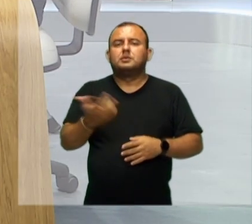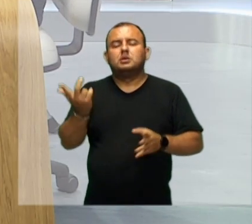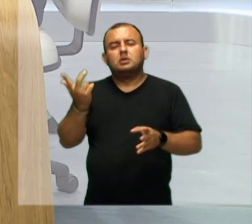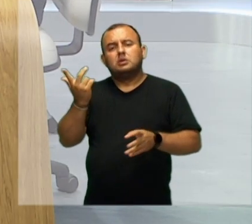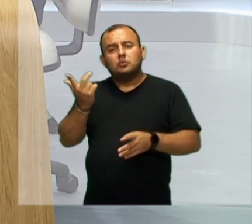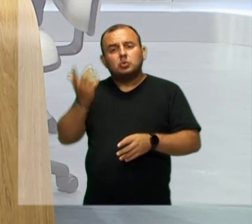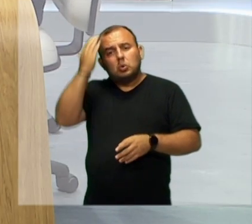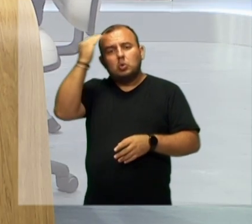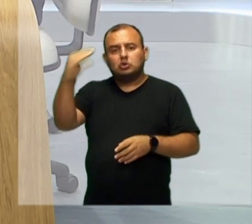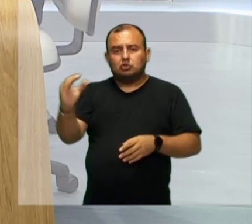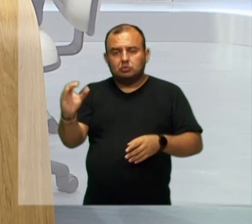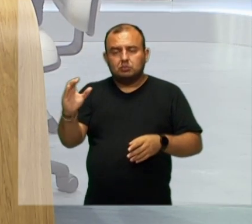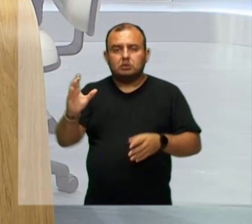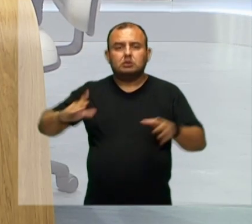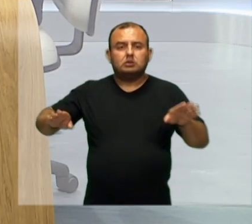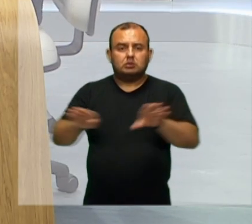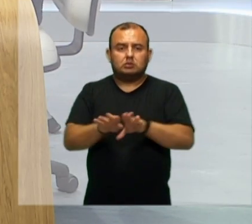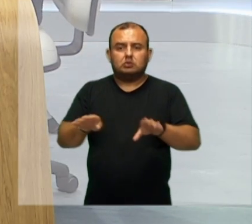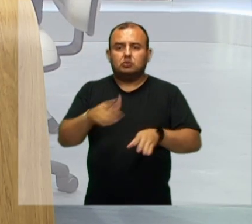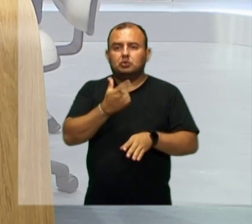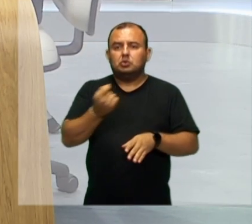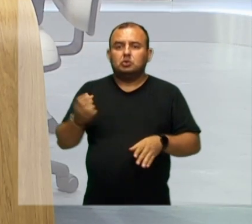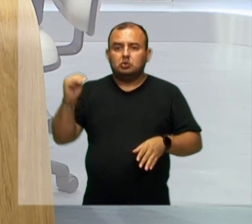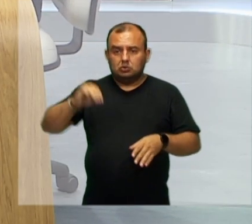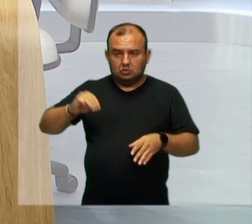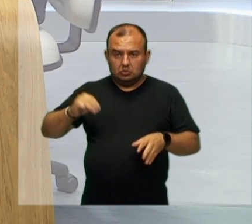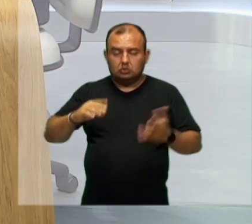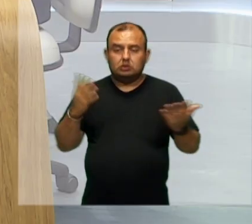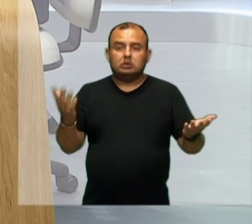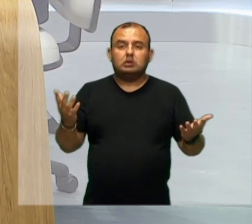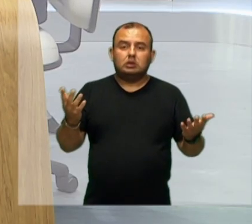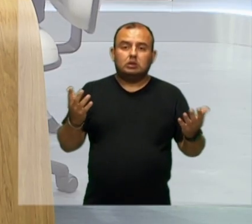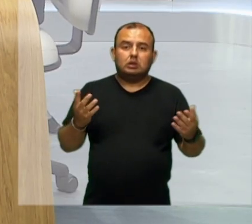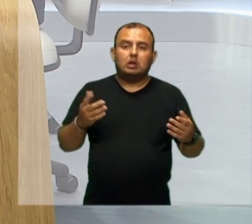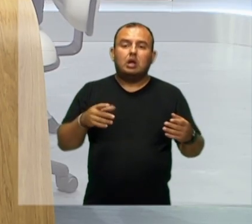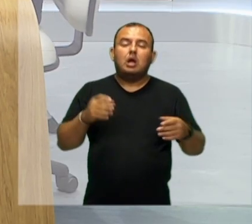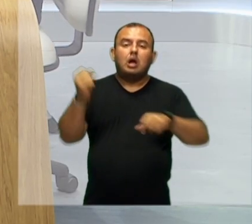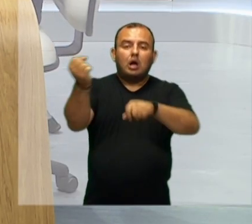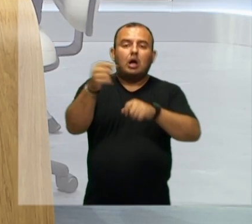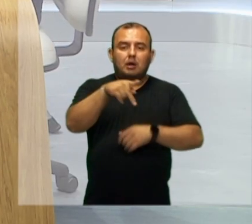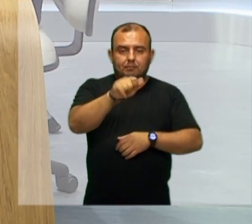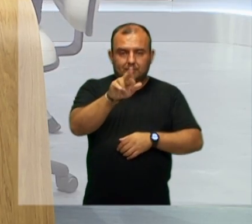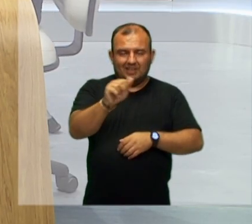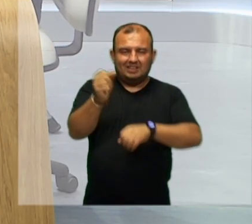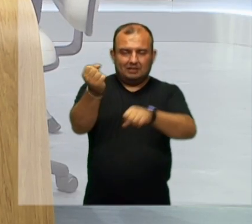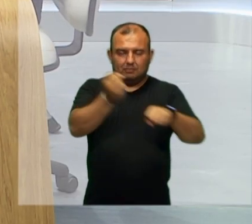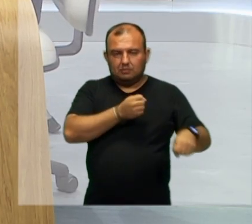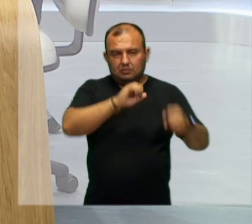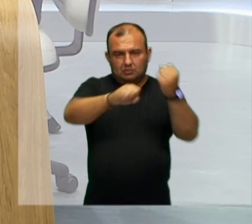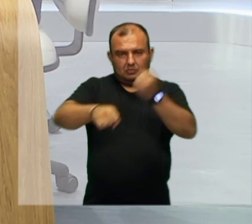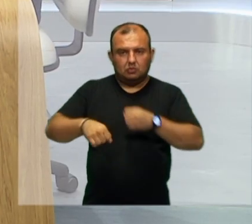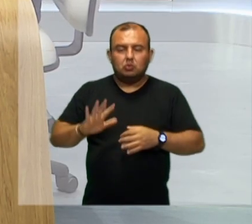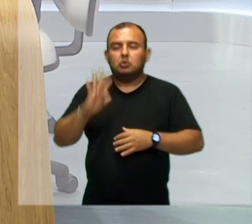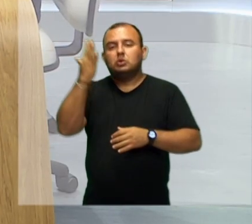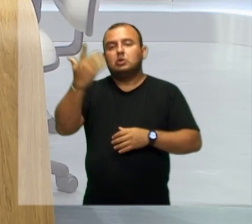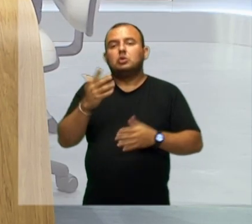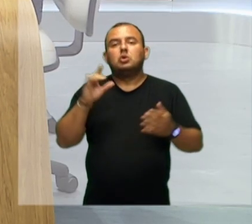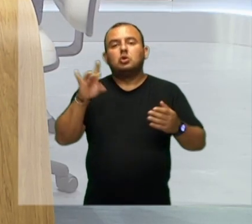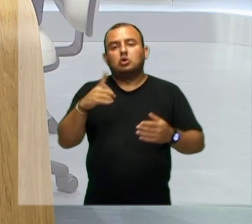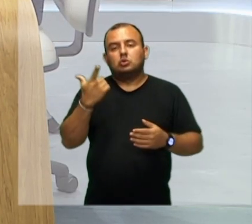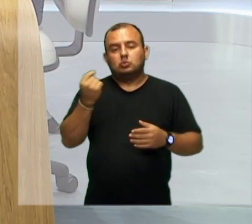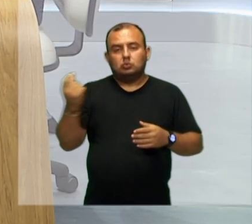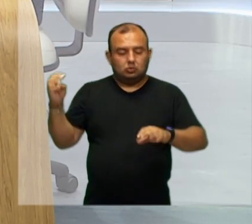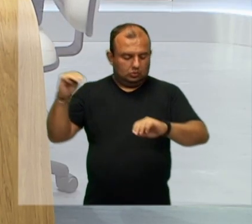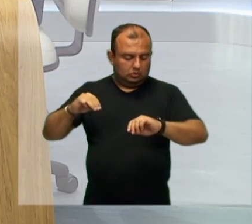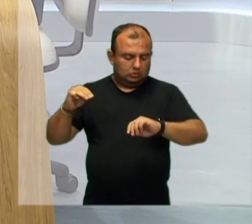Curitiba. Você competiu também nos 200 metros? Então, a prova paralímpica, ela acontece somente no 200 metros,